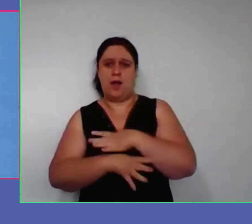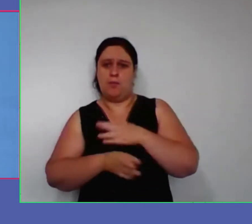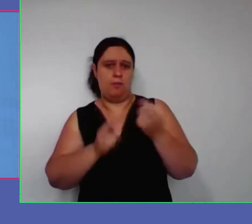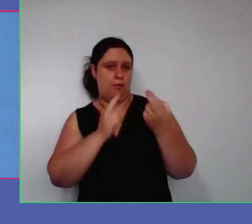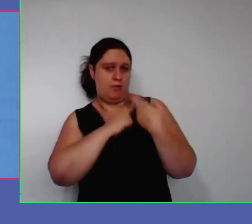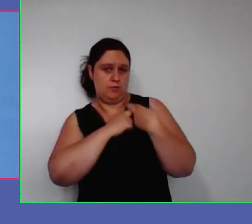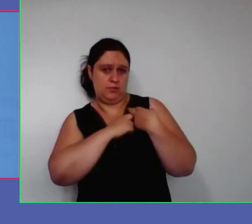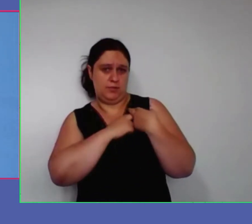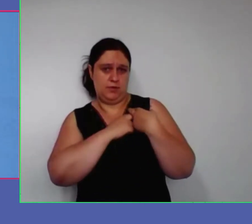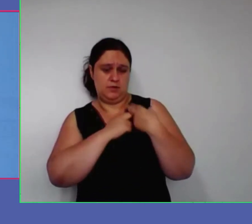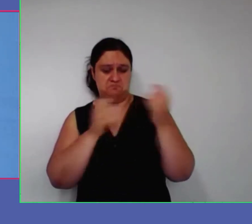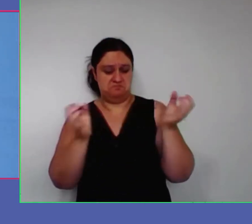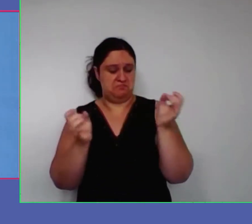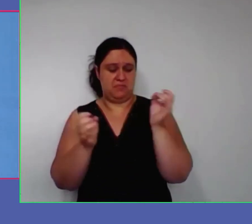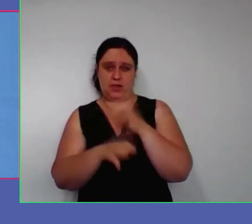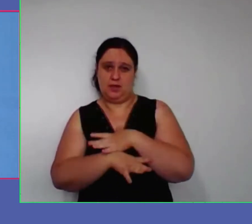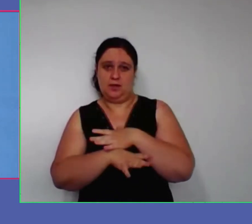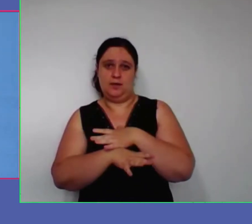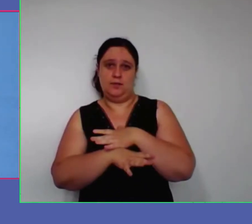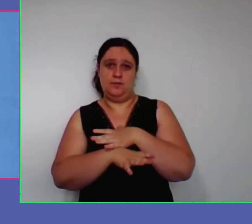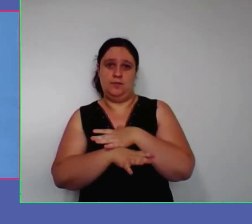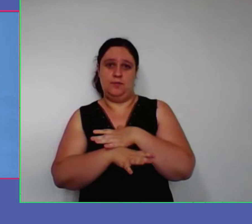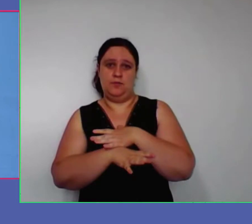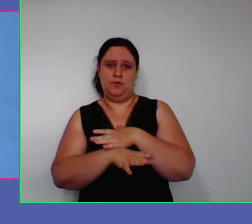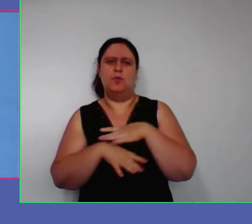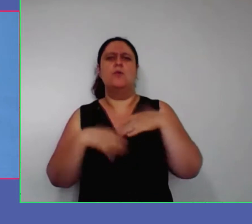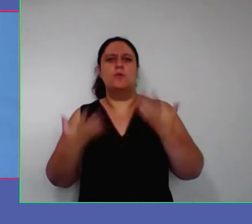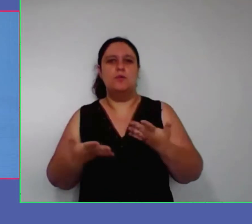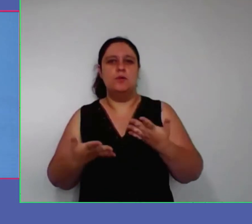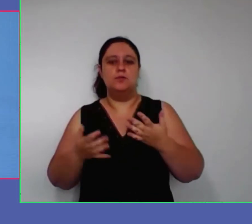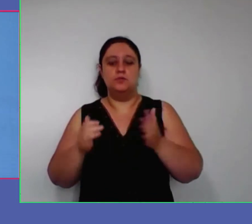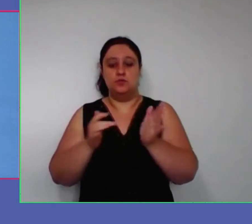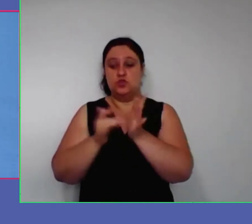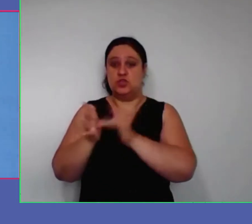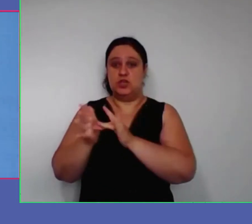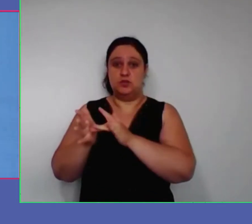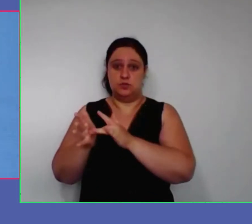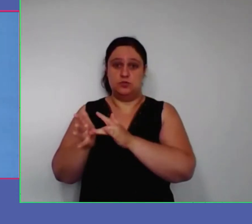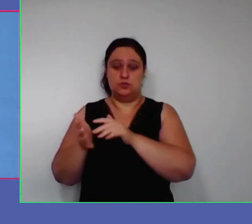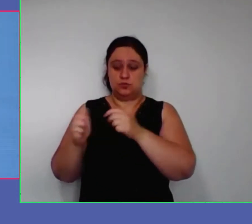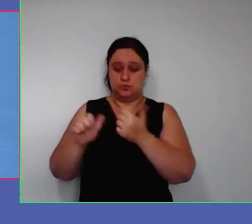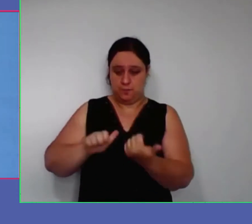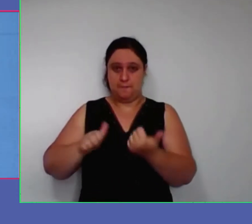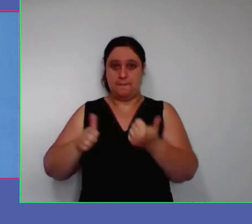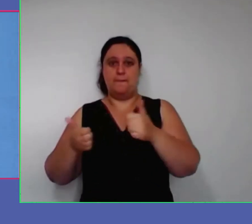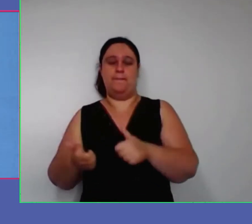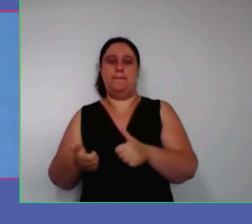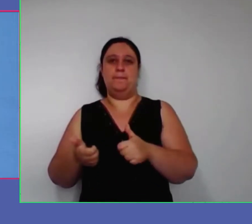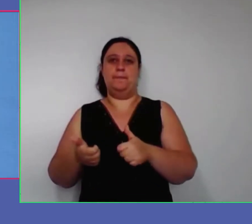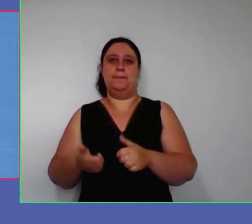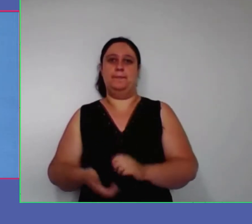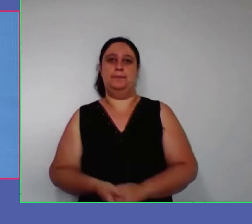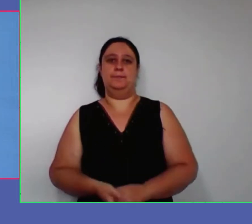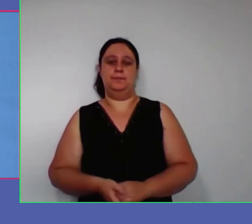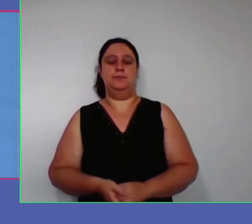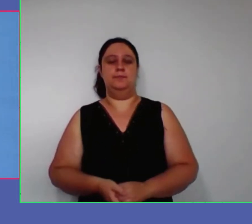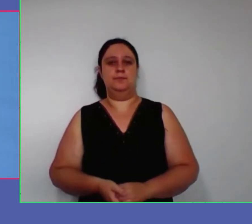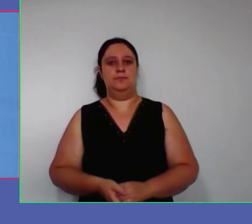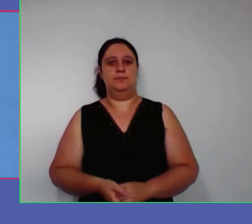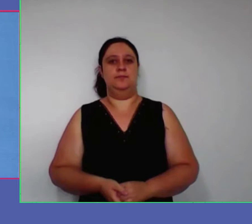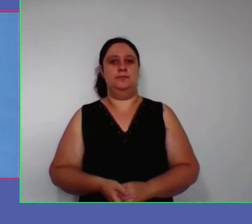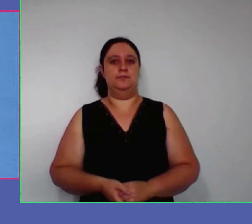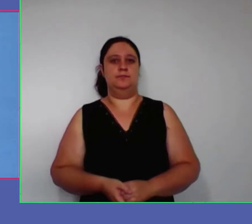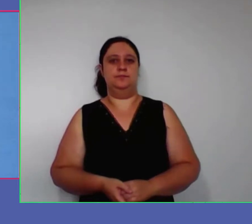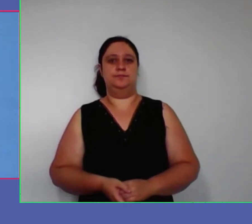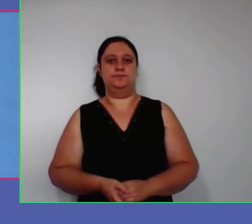quando João batizou a Jesus. Jesus foi ungido por Deus, se confirmou